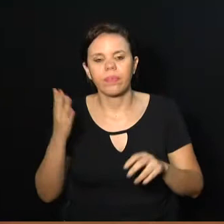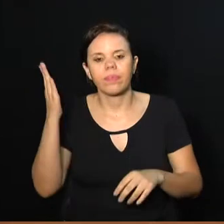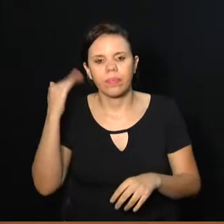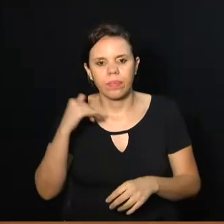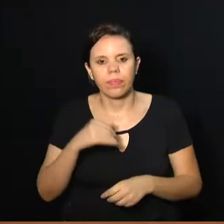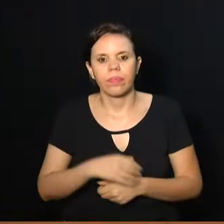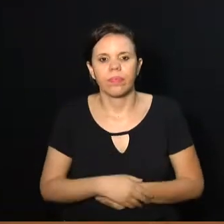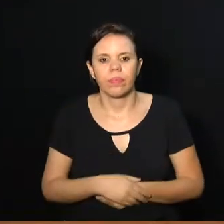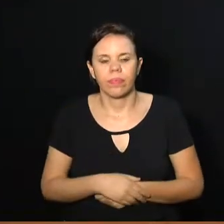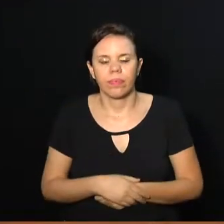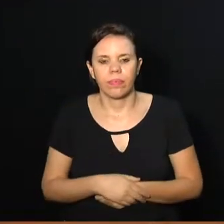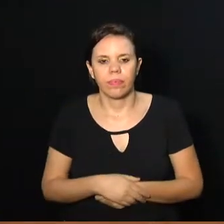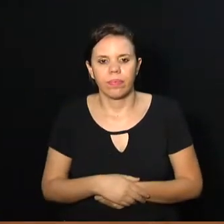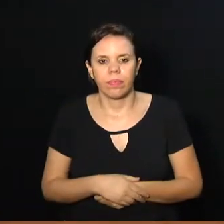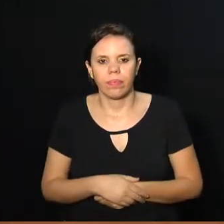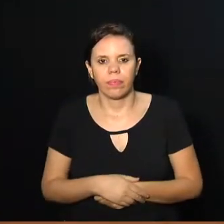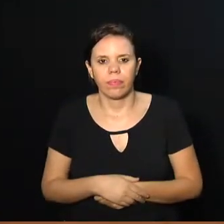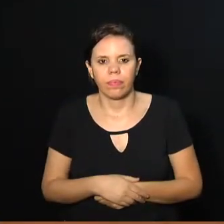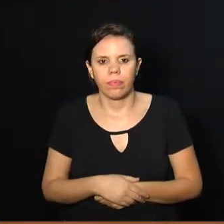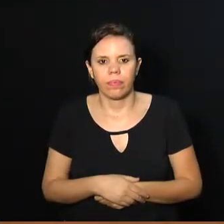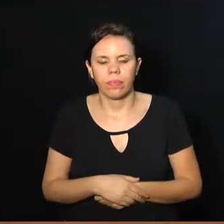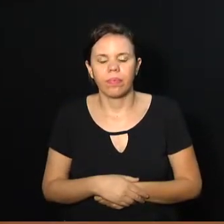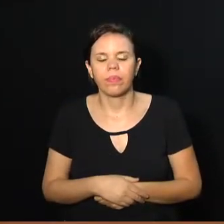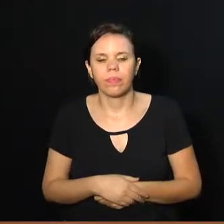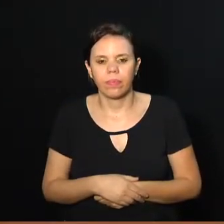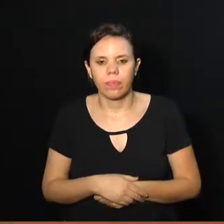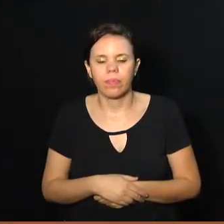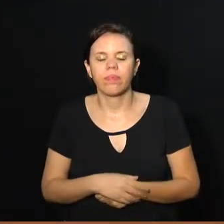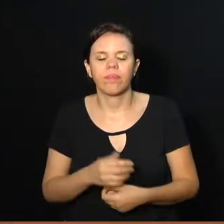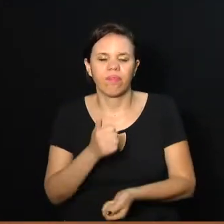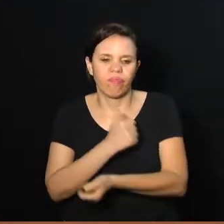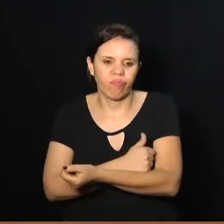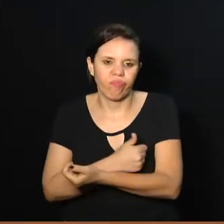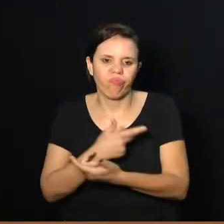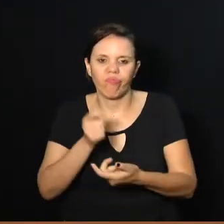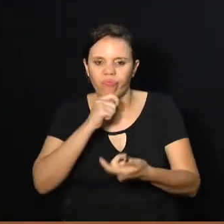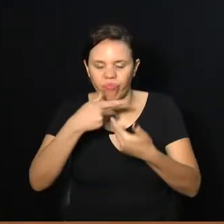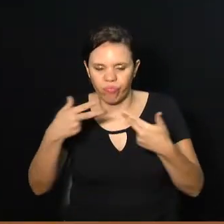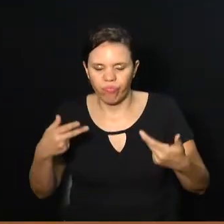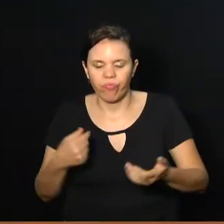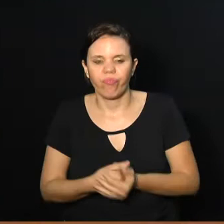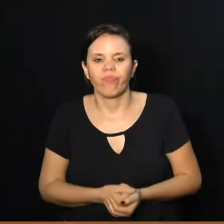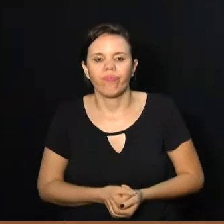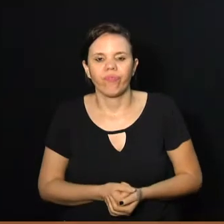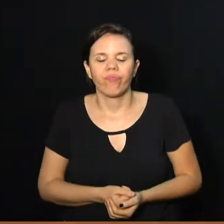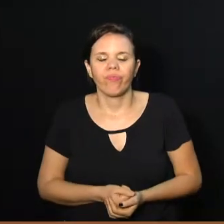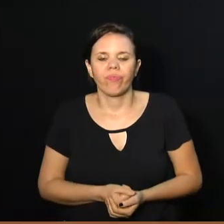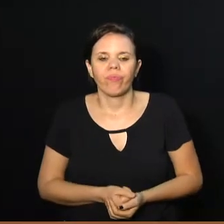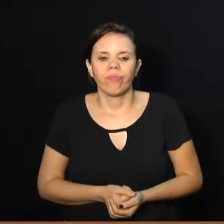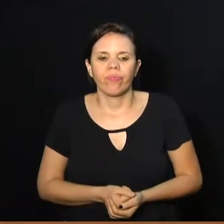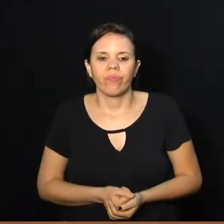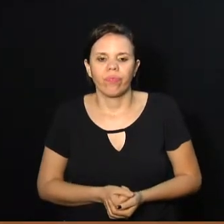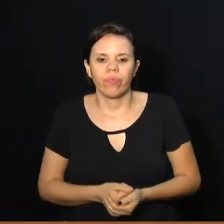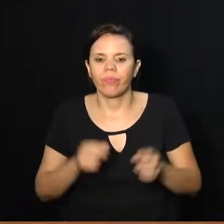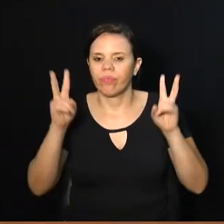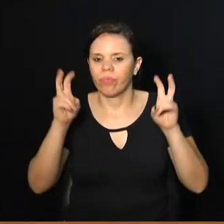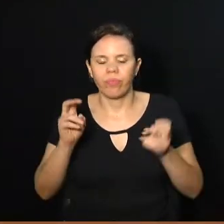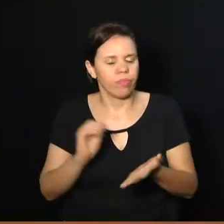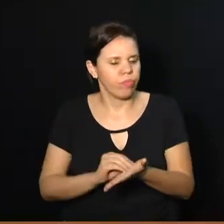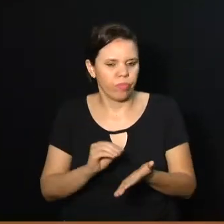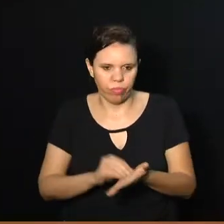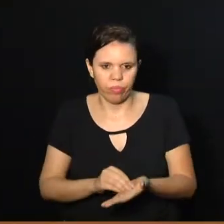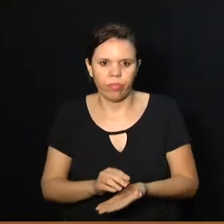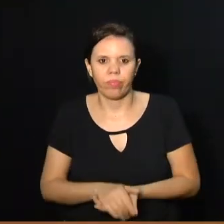nesse universo aí da dependência química, das drogas, das substâncias, temas não faltam,